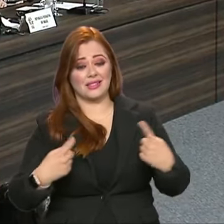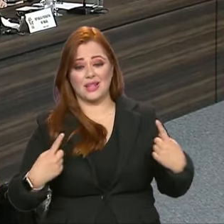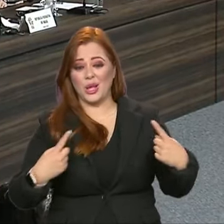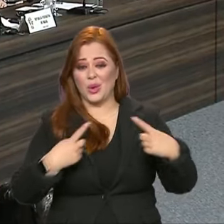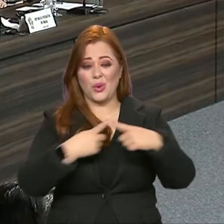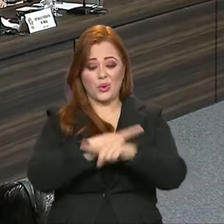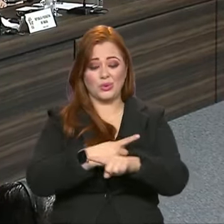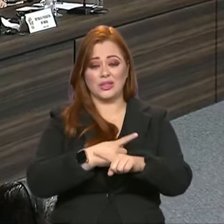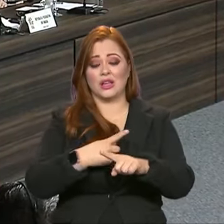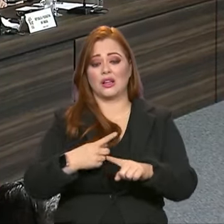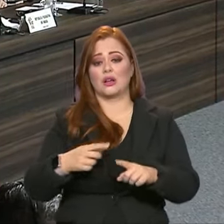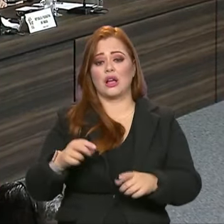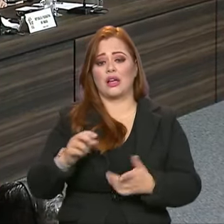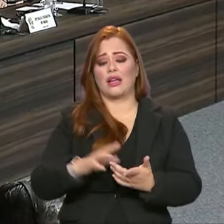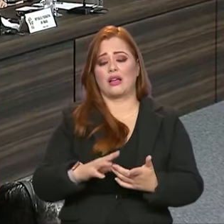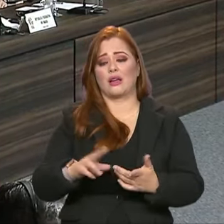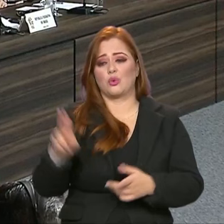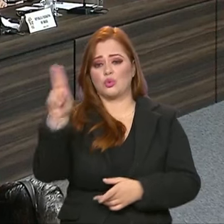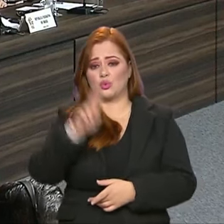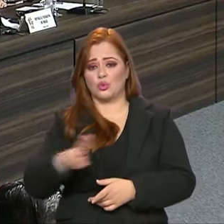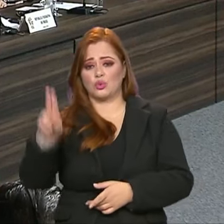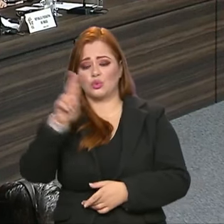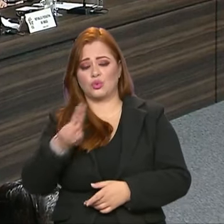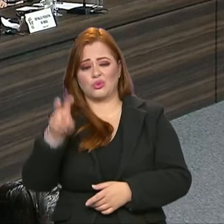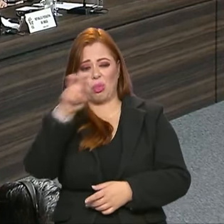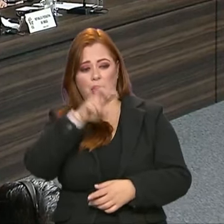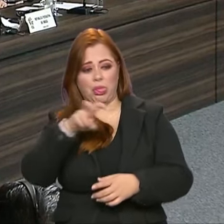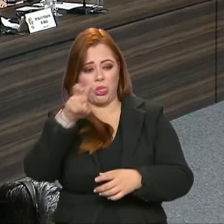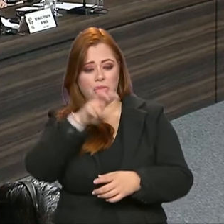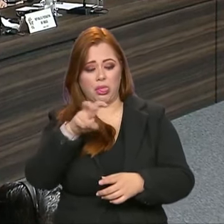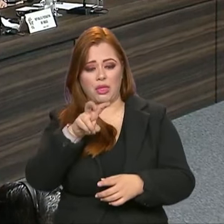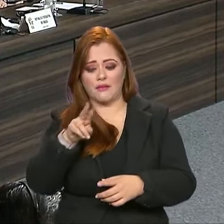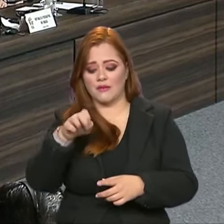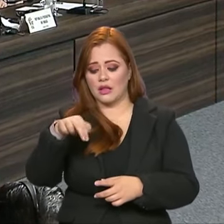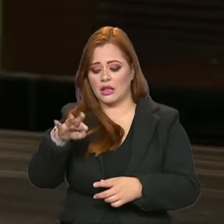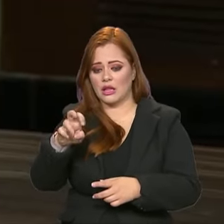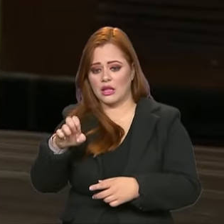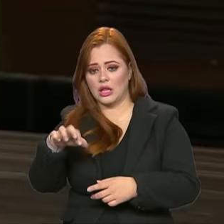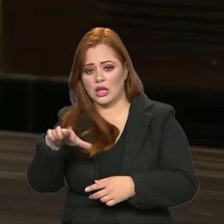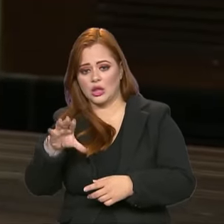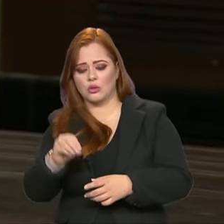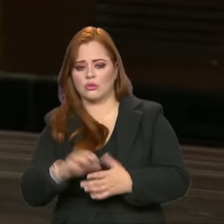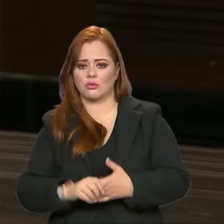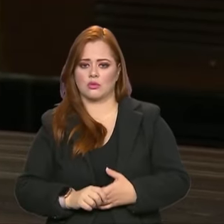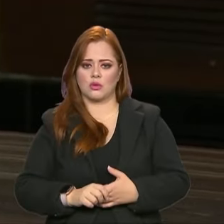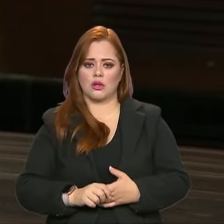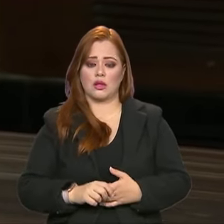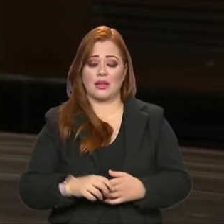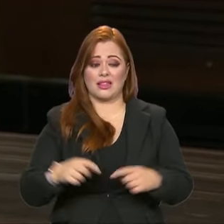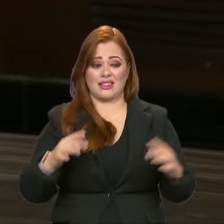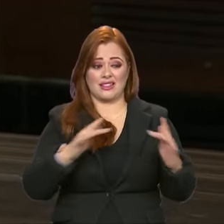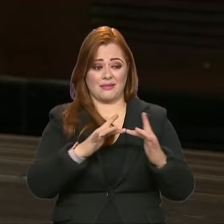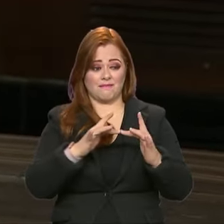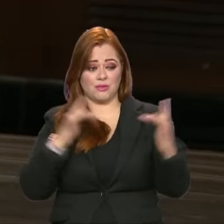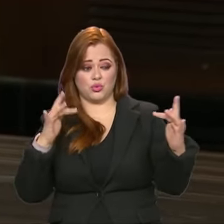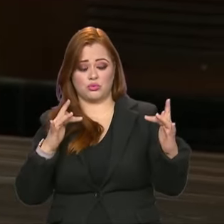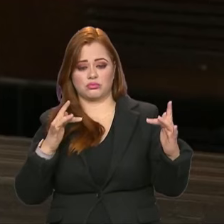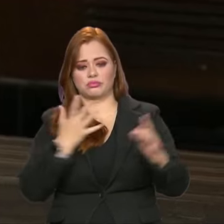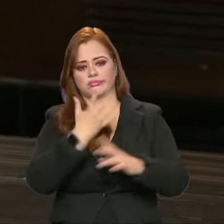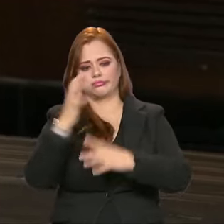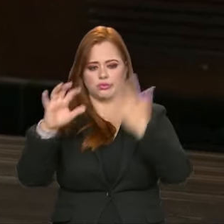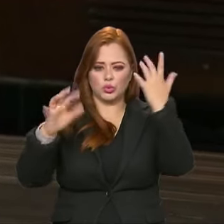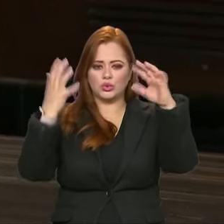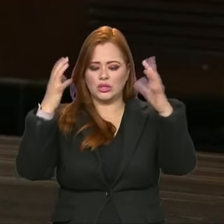dos agrotóxicos na Amazônia, que estão diretamente ligados aos câmbios climáticos.